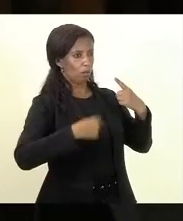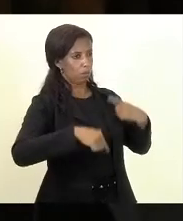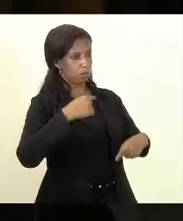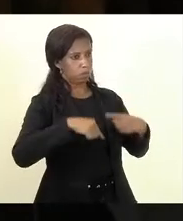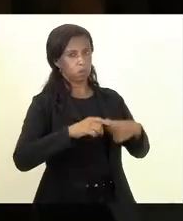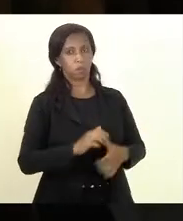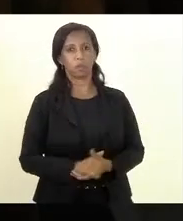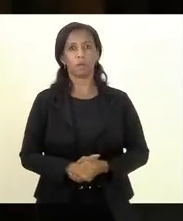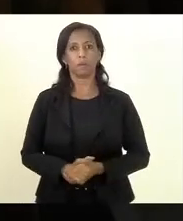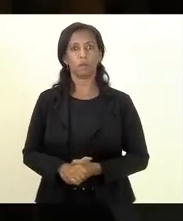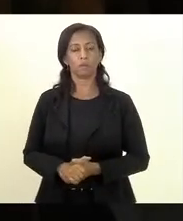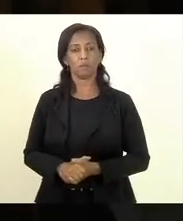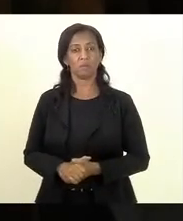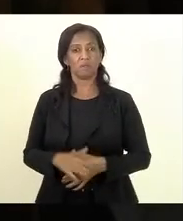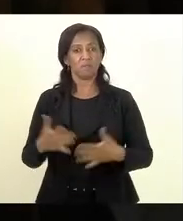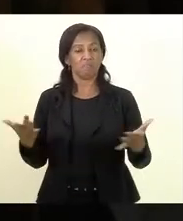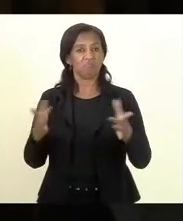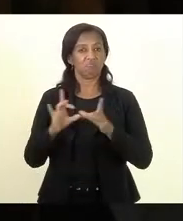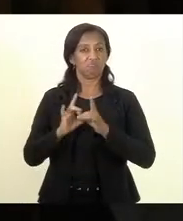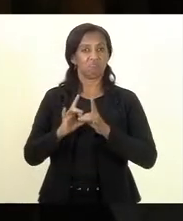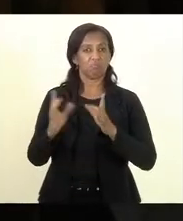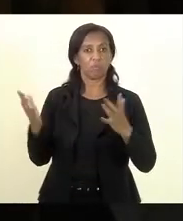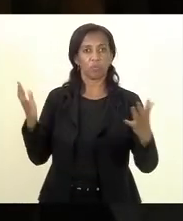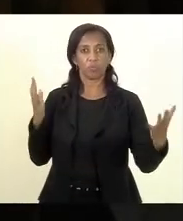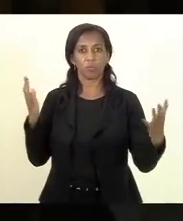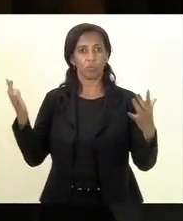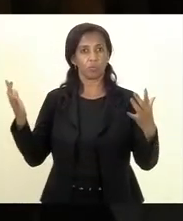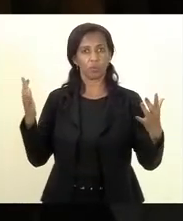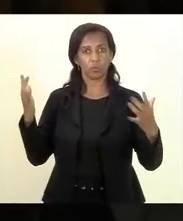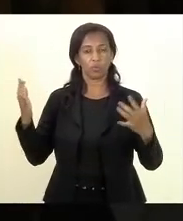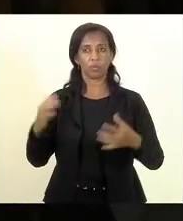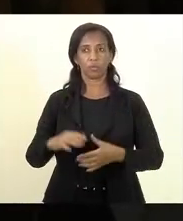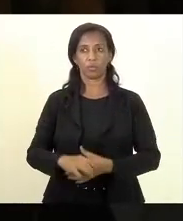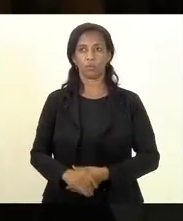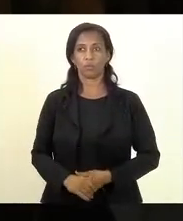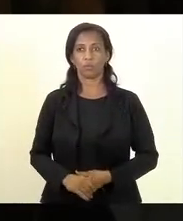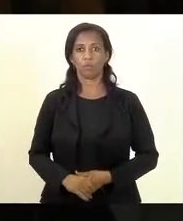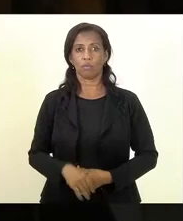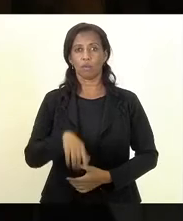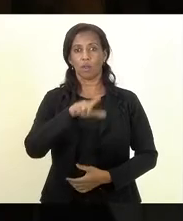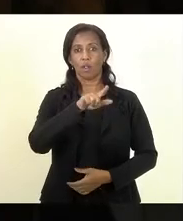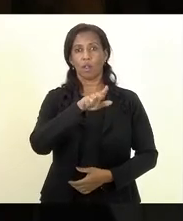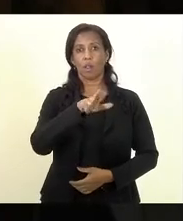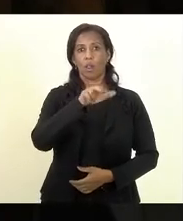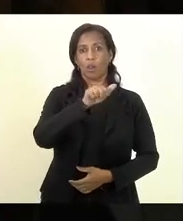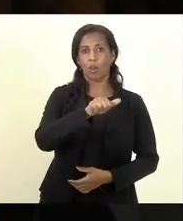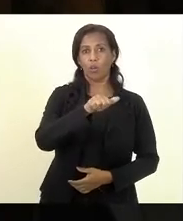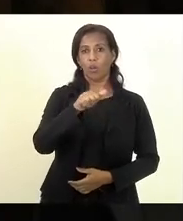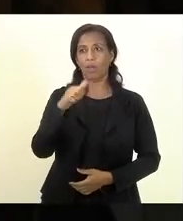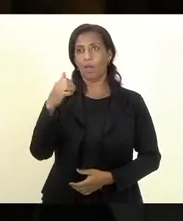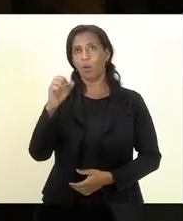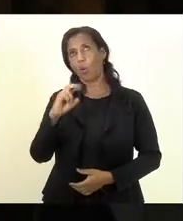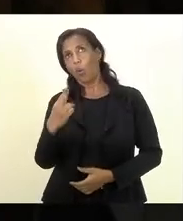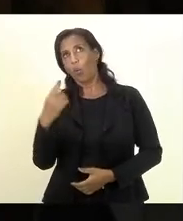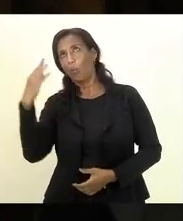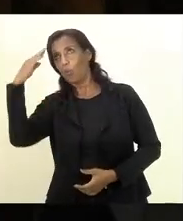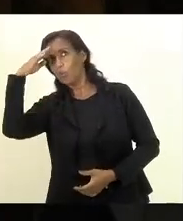fica o antagonismo. Lula, Bolsonaro, Bolsonaro,